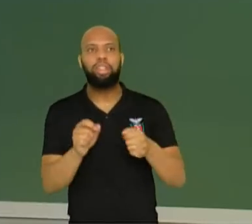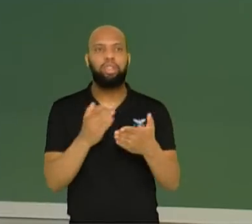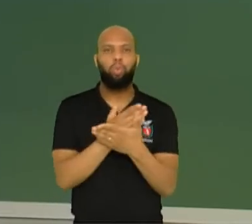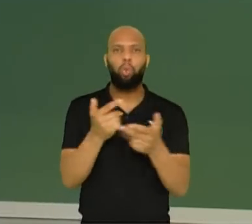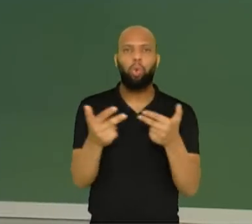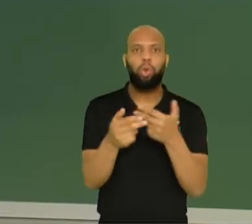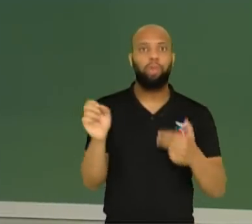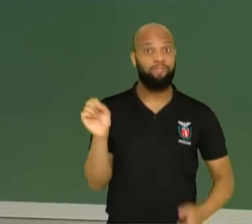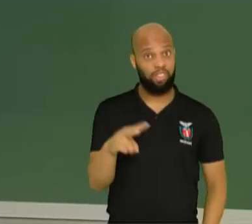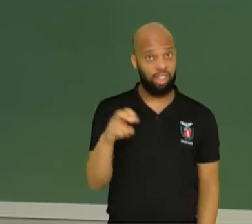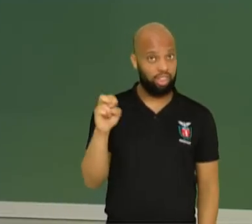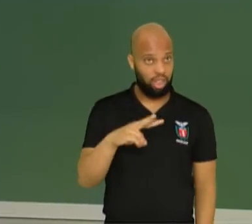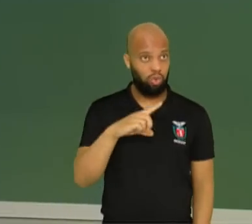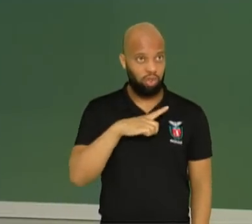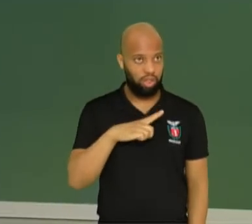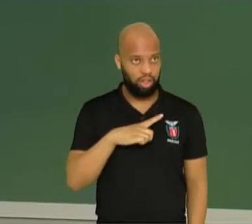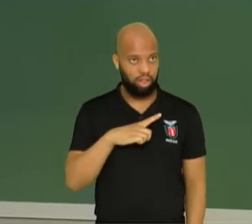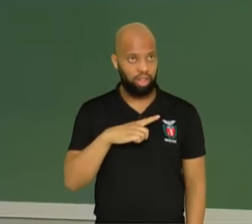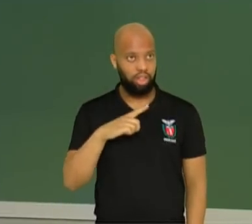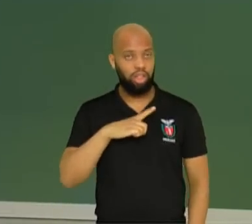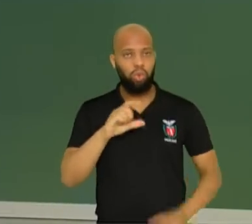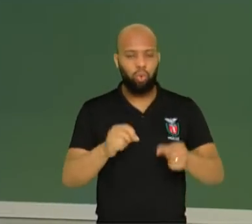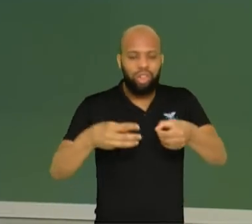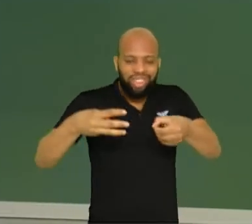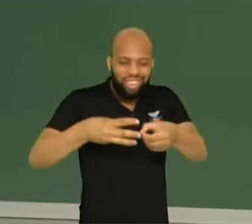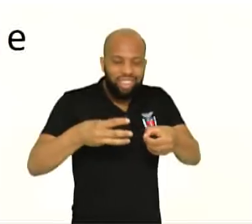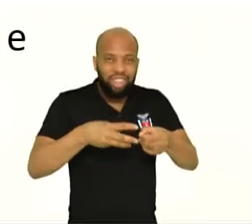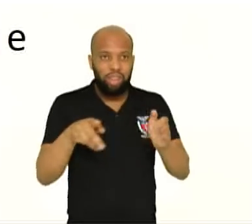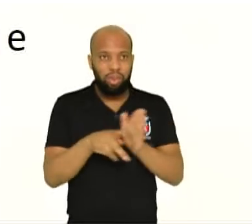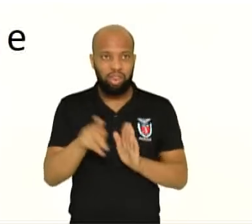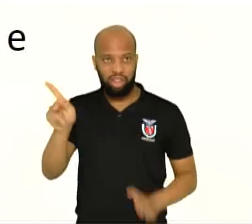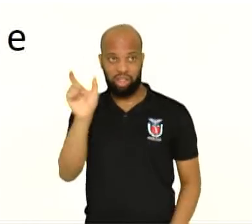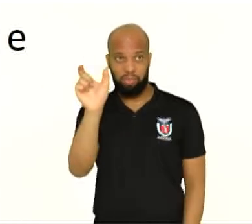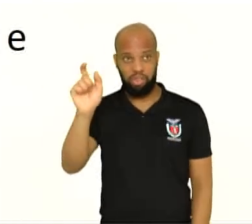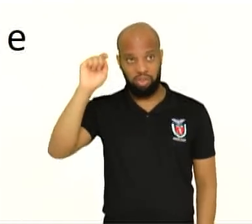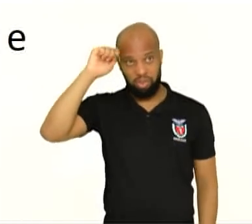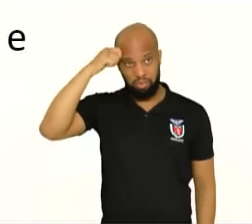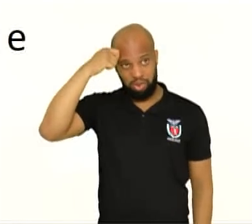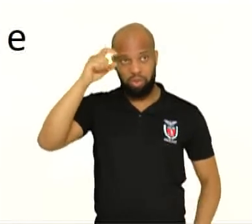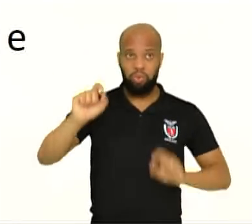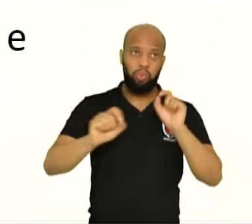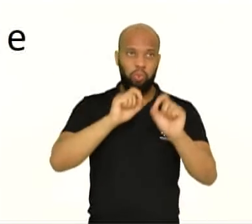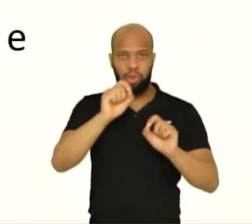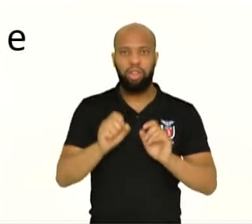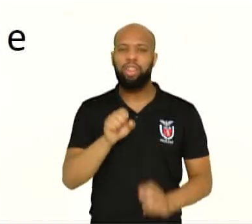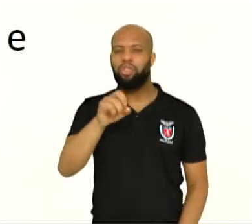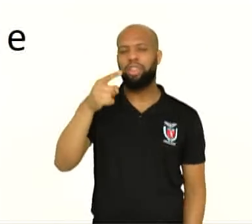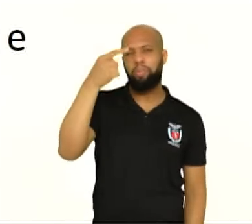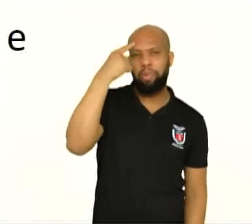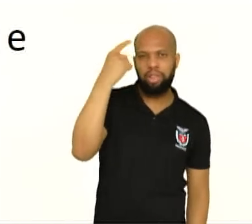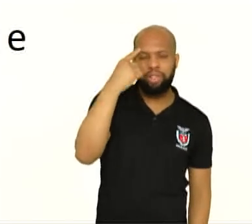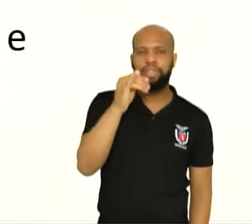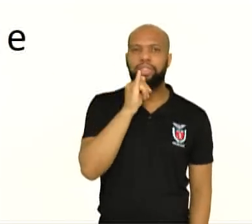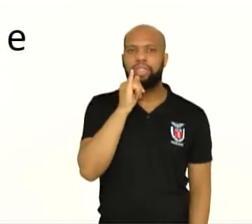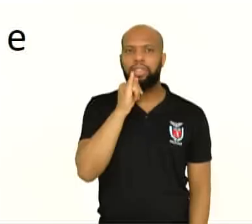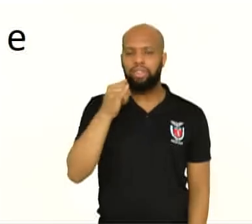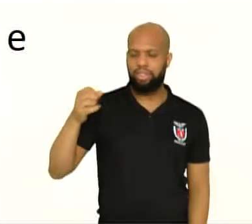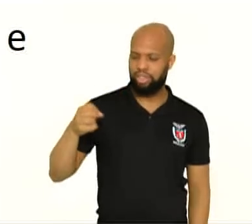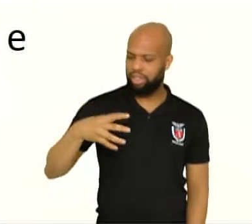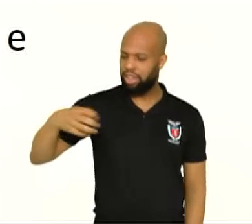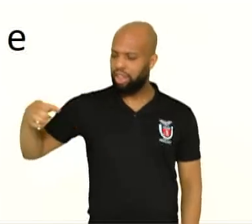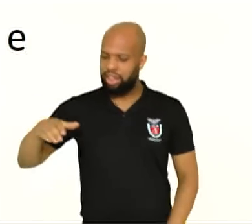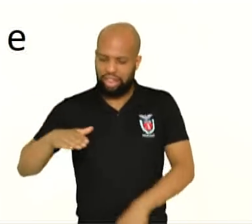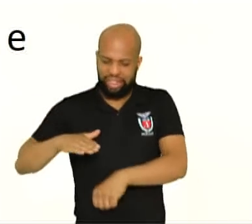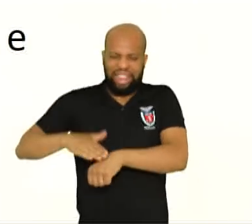tóxicas. Essas células aqui do quinidoblasto são células urticantes. Então, quando você pensa assim, água viva, ela